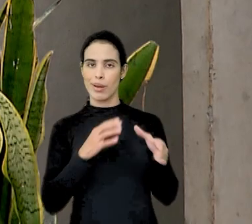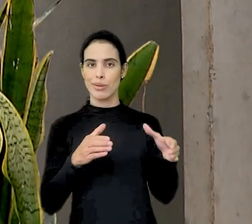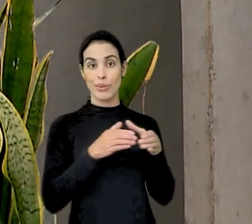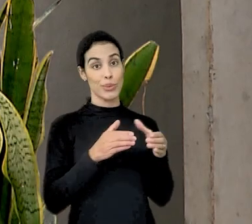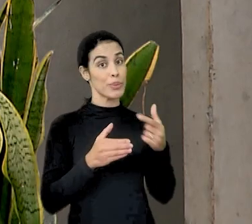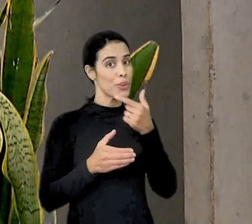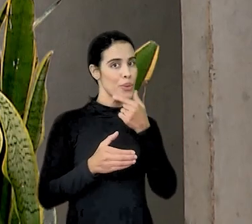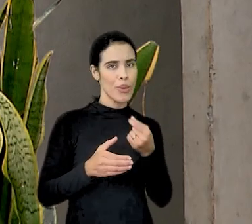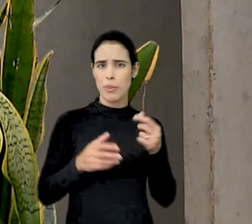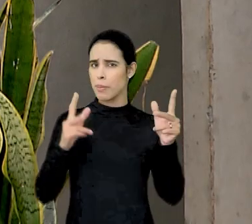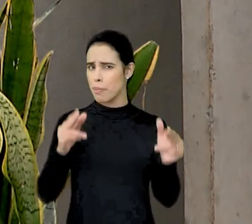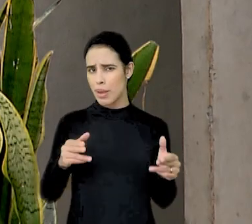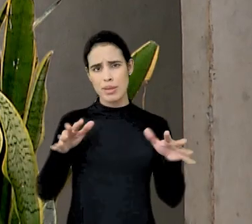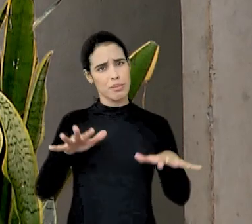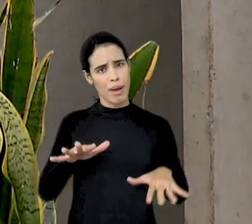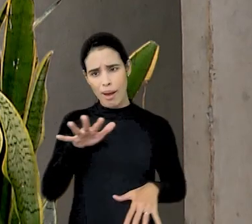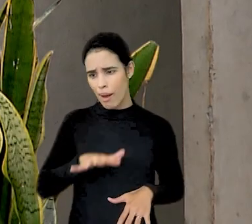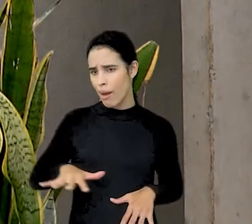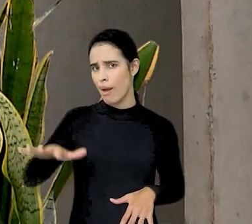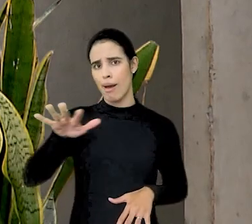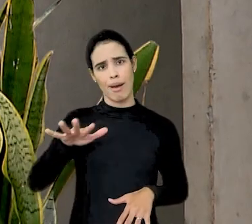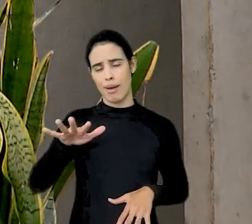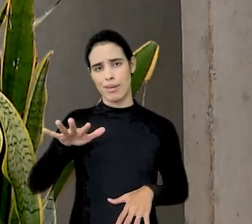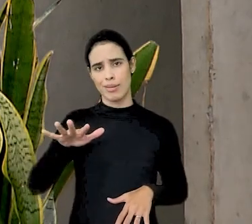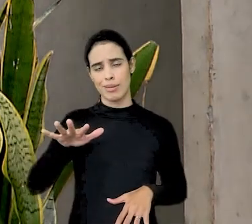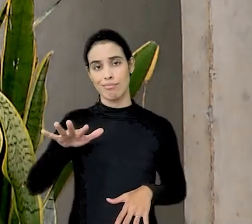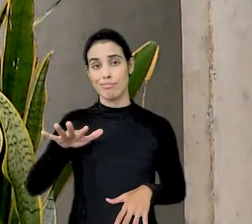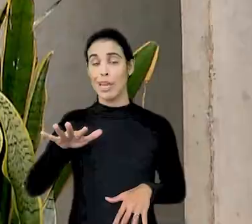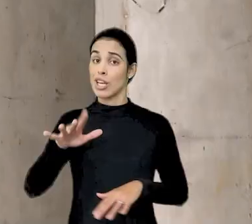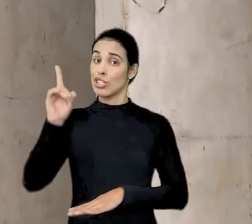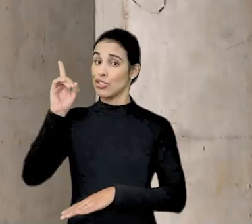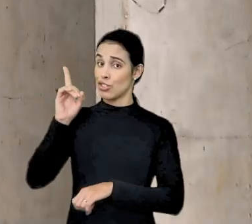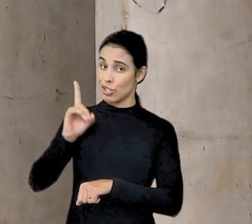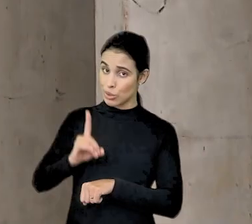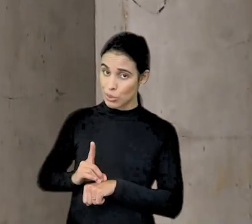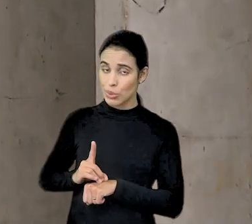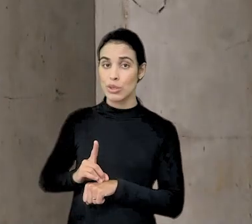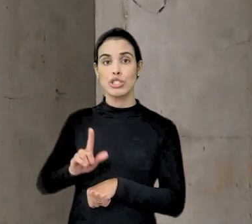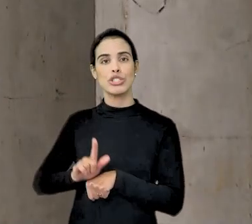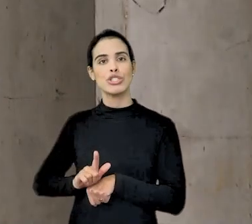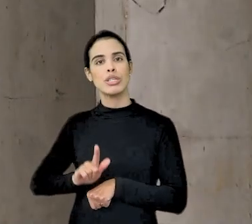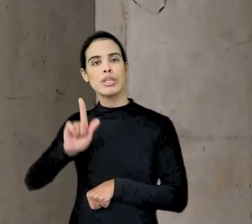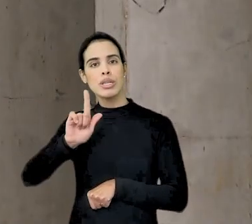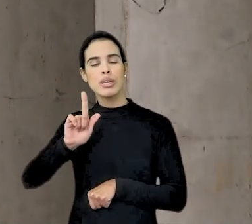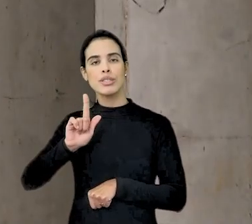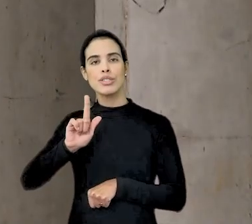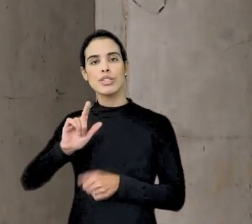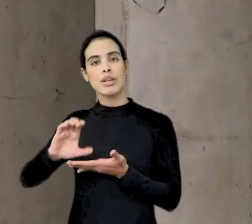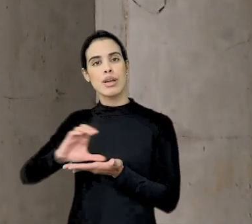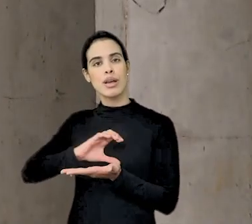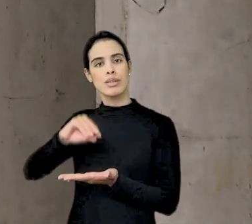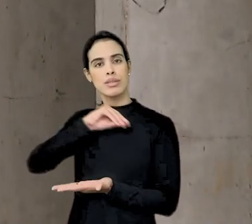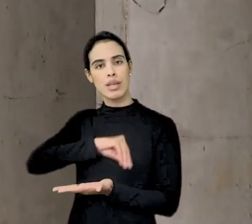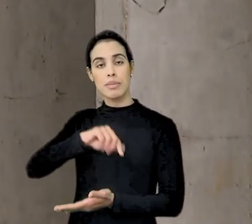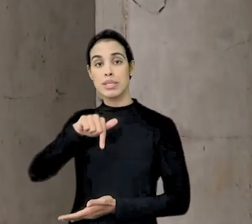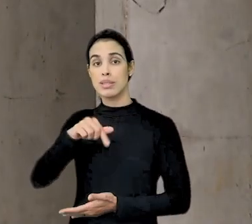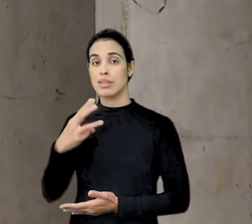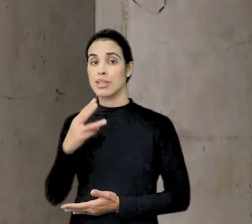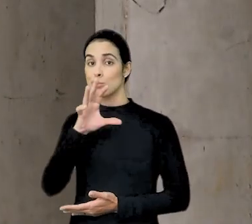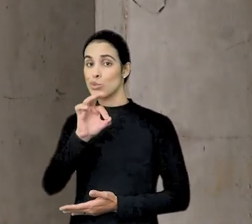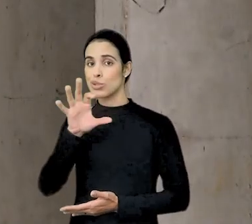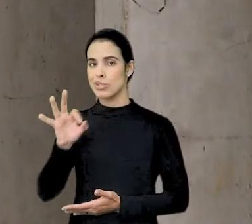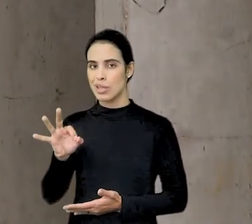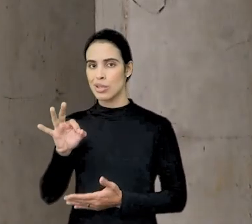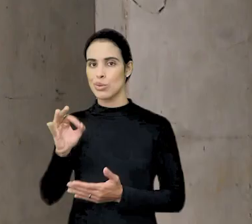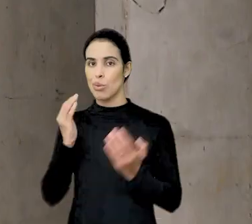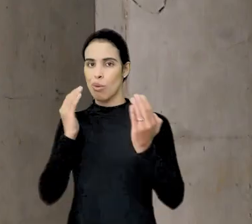ganham pelo mesmo trabalho, na mesma função e hierarquia. Diretoras e gerentes, por exemplo, ganham